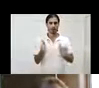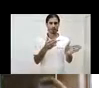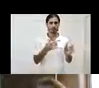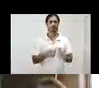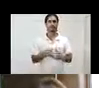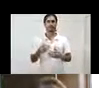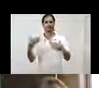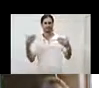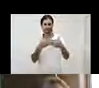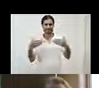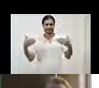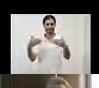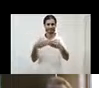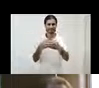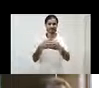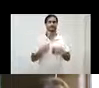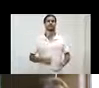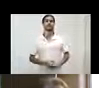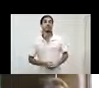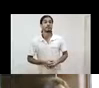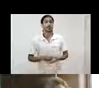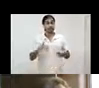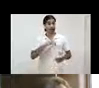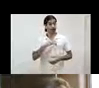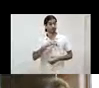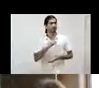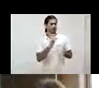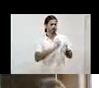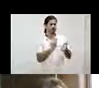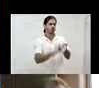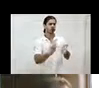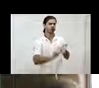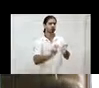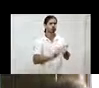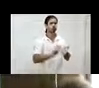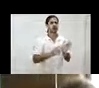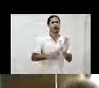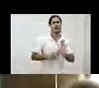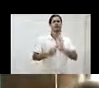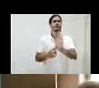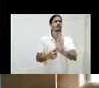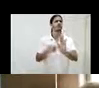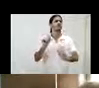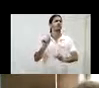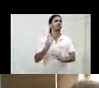tem um autor que ele vai falar o seguinte, que tem dois autores, que são autores de